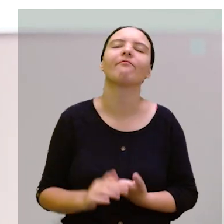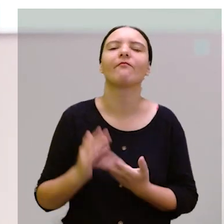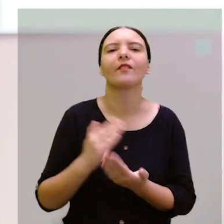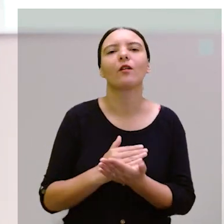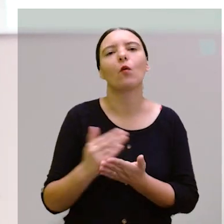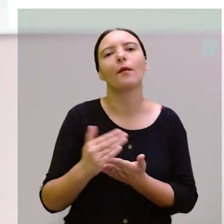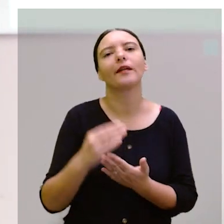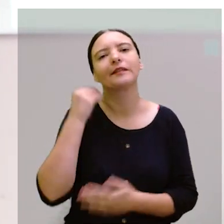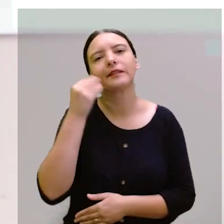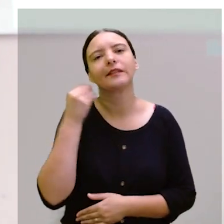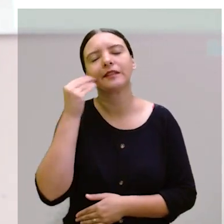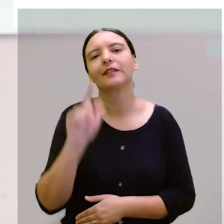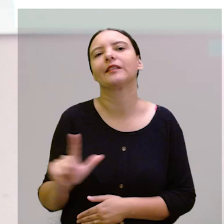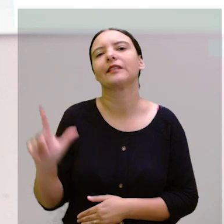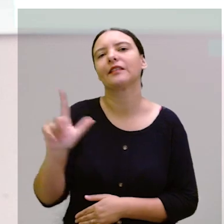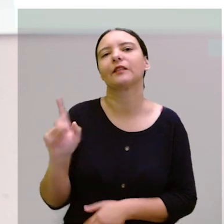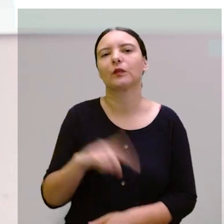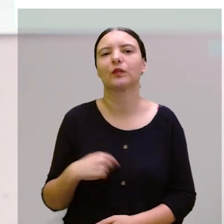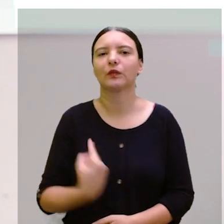a nossa experiência com a literatura.